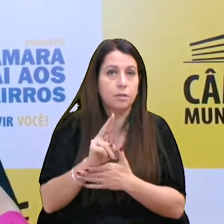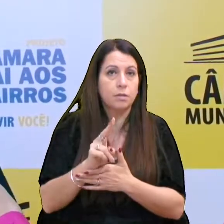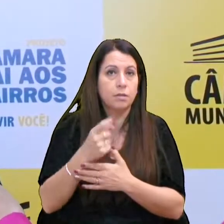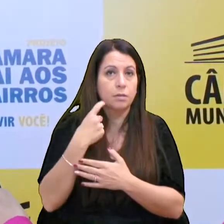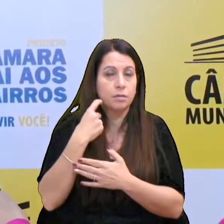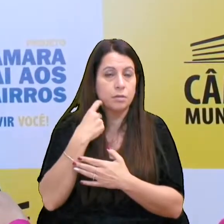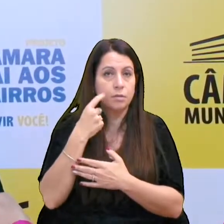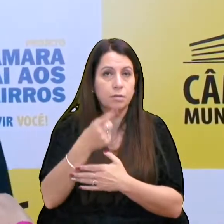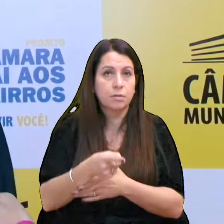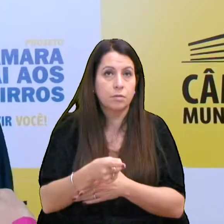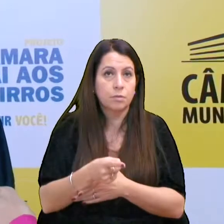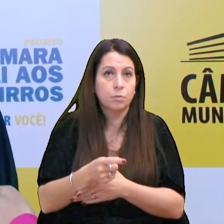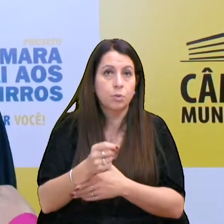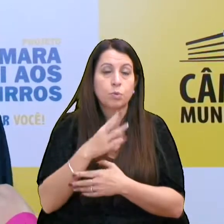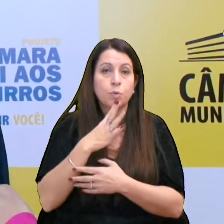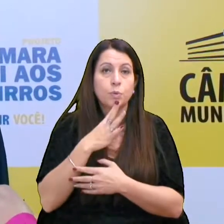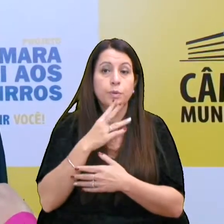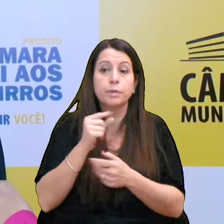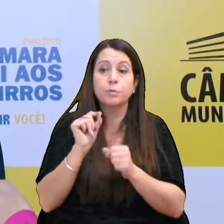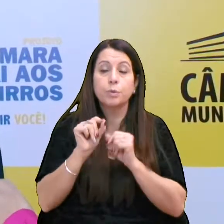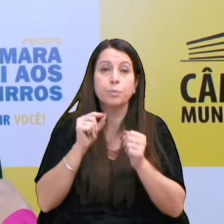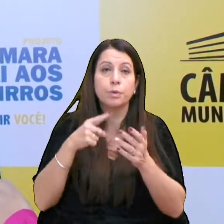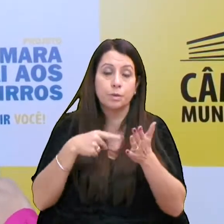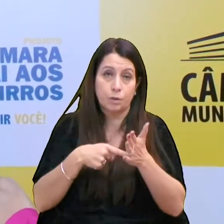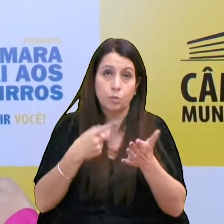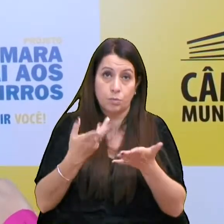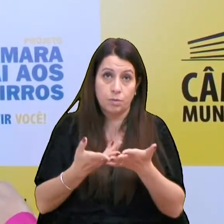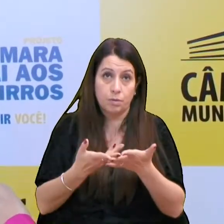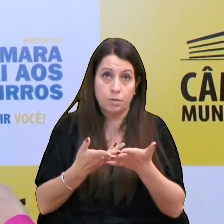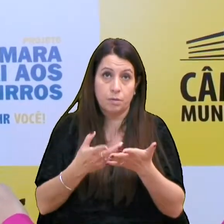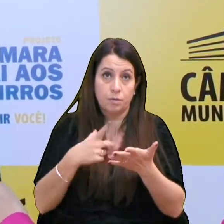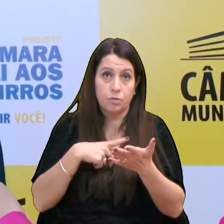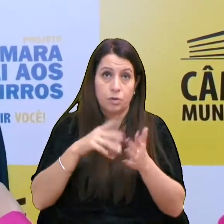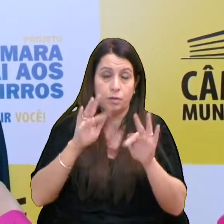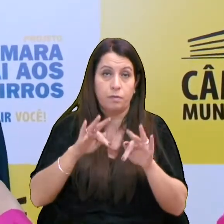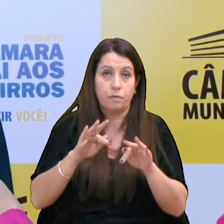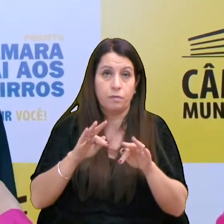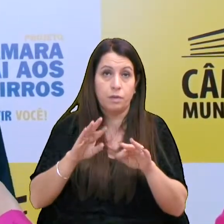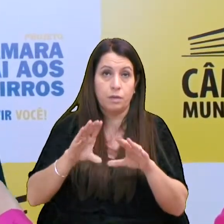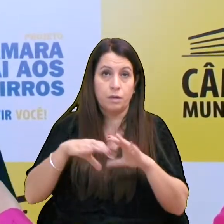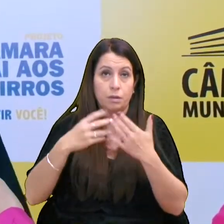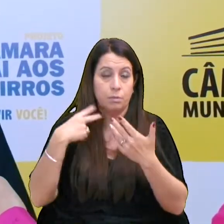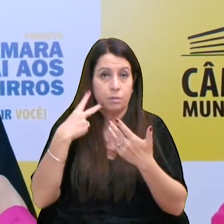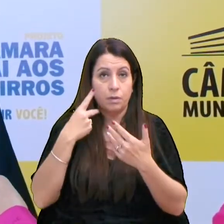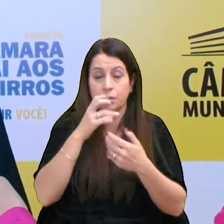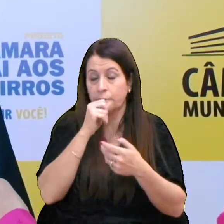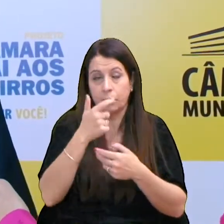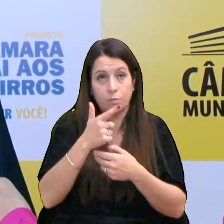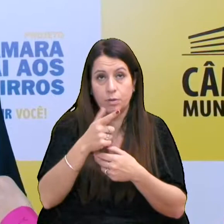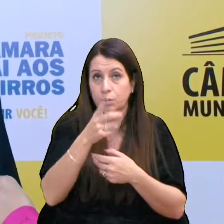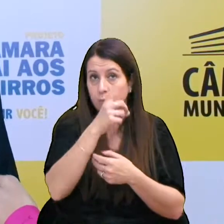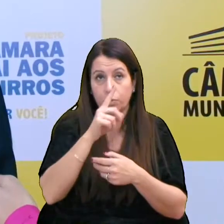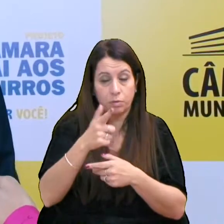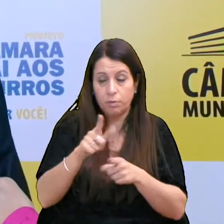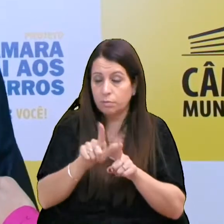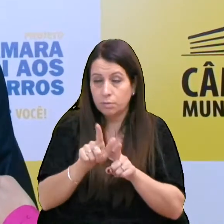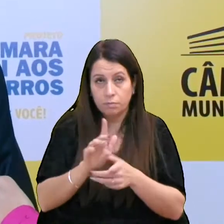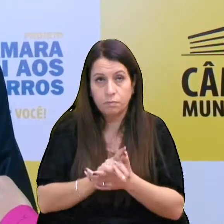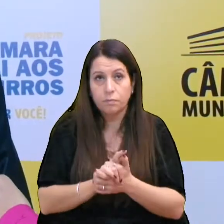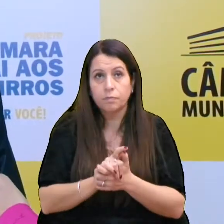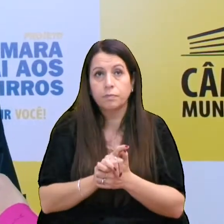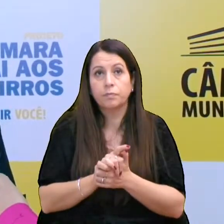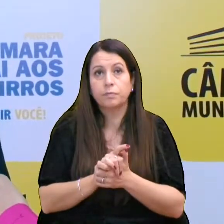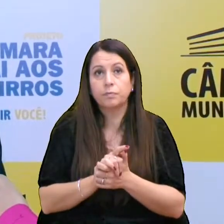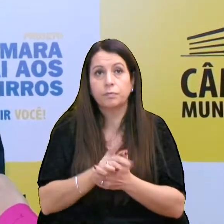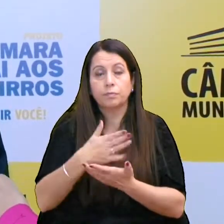quando tomamos conhecimento da denúncia havia encerrado o expediente da câmara sábado 13 pedindo domingo não tem expediente e